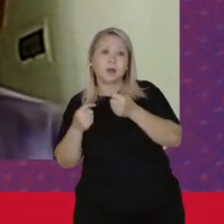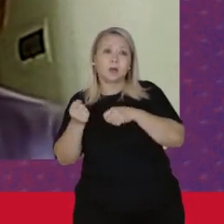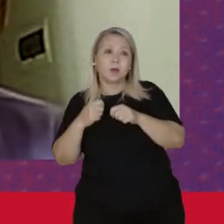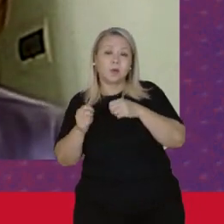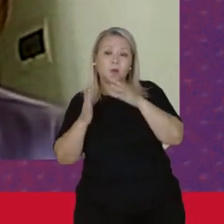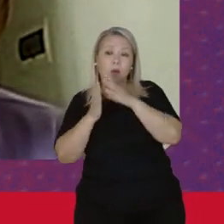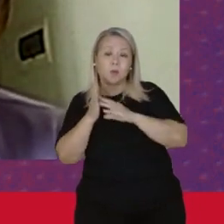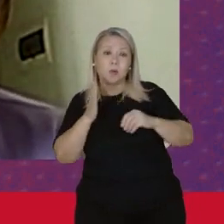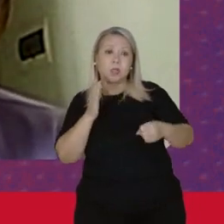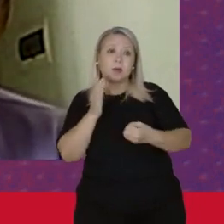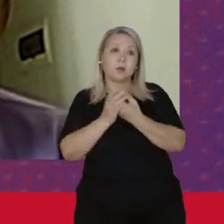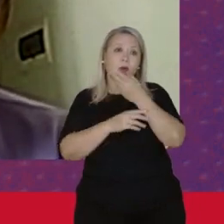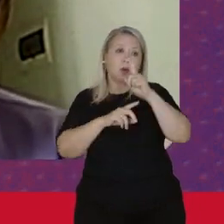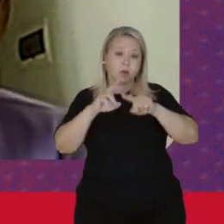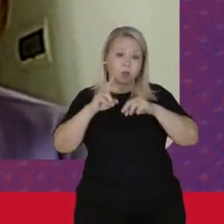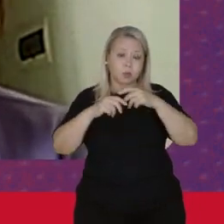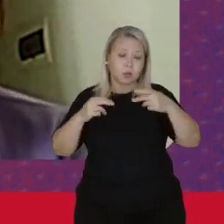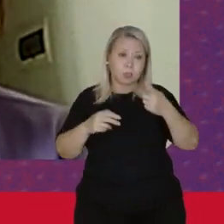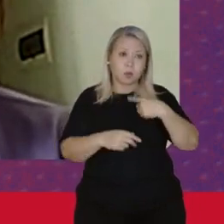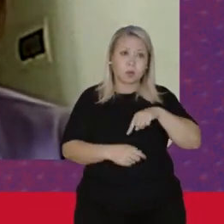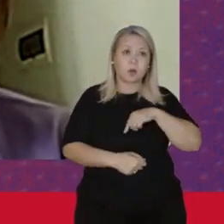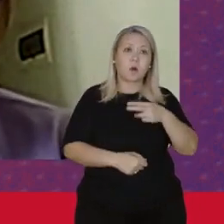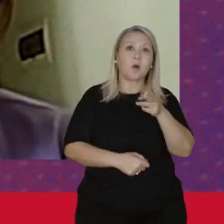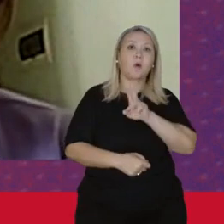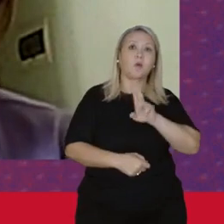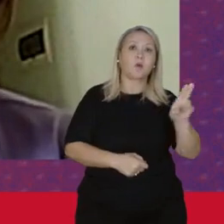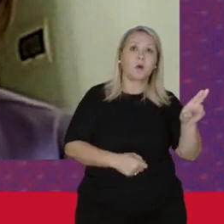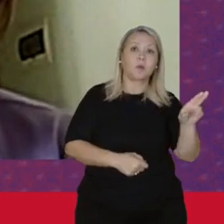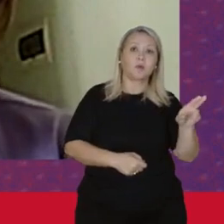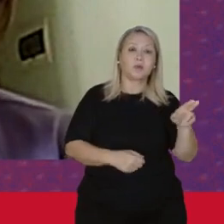modelo também de produção, né, que a gente chama de